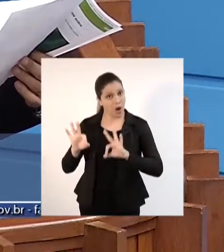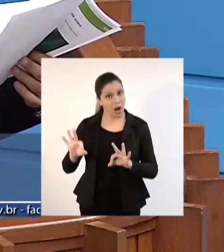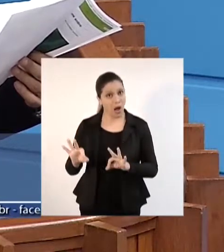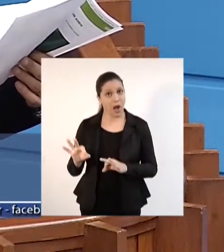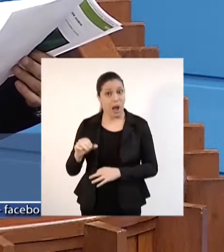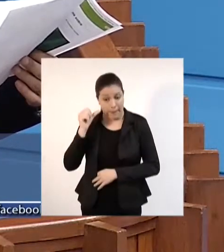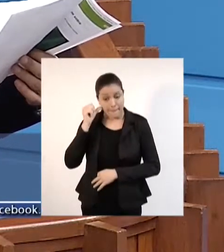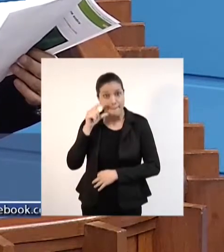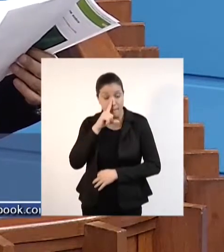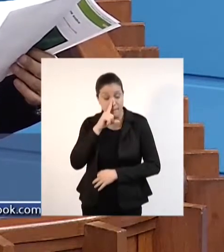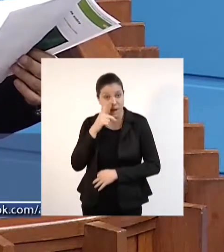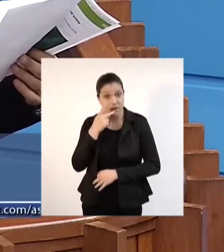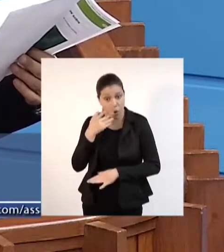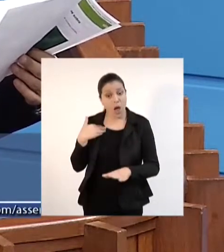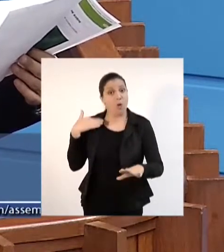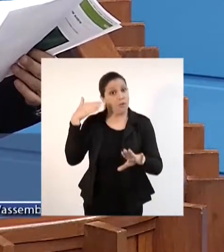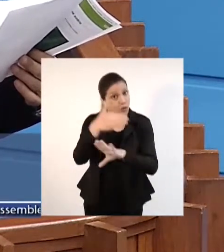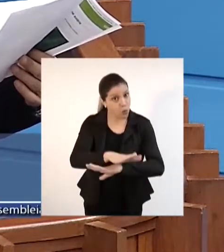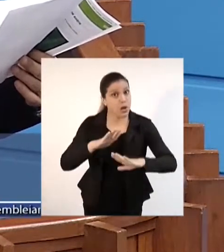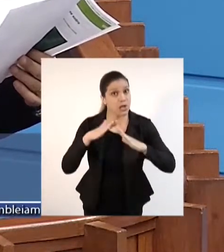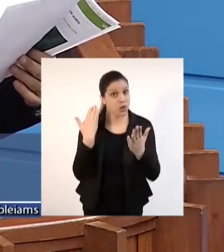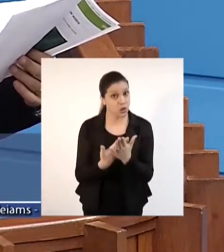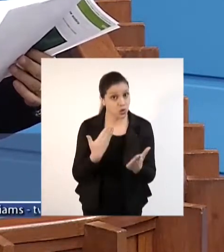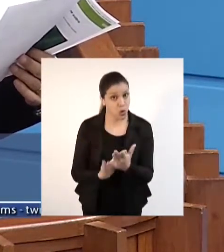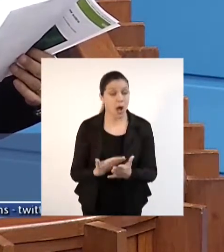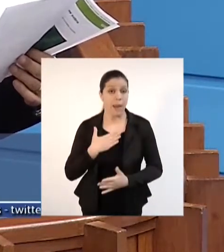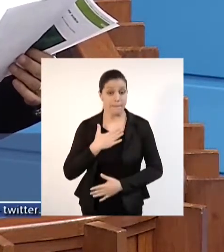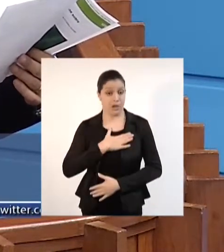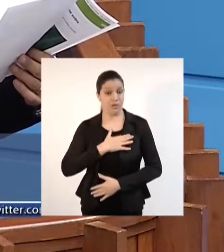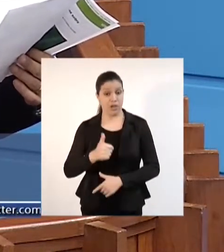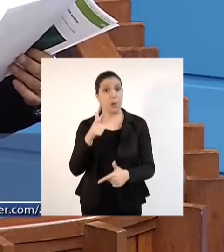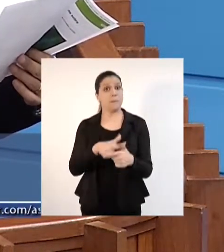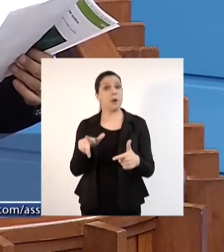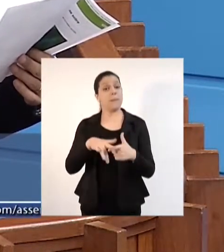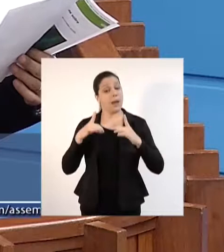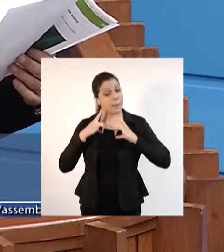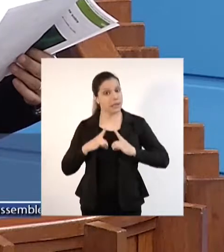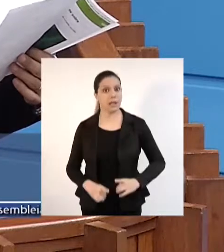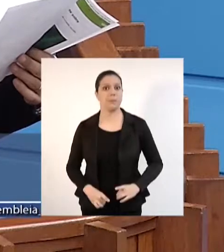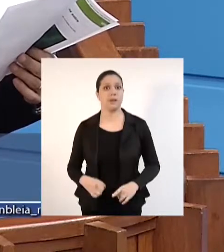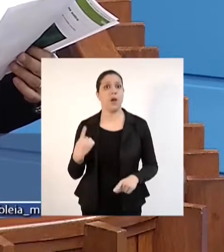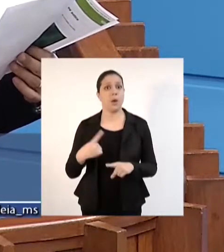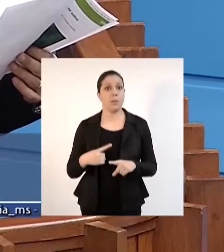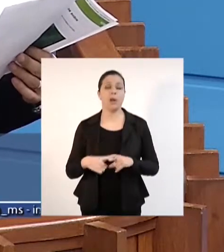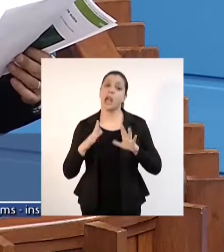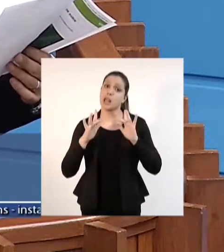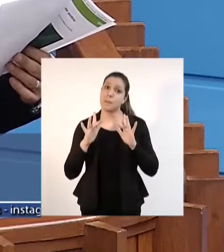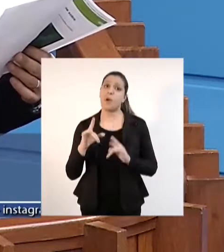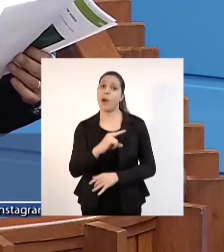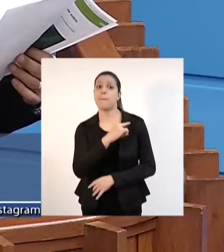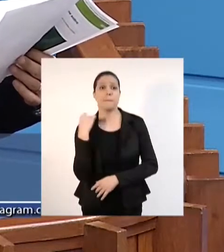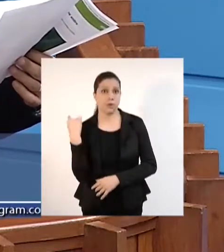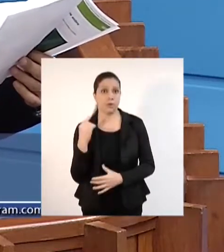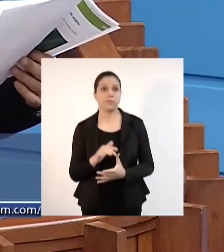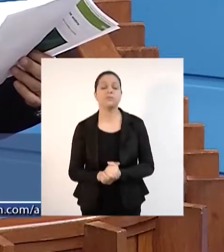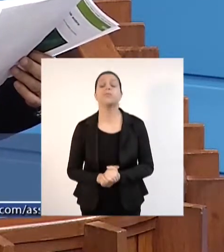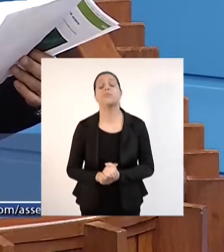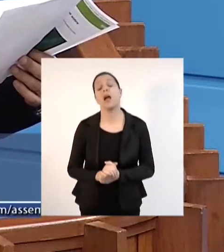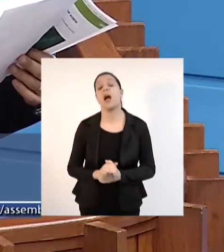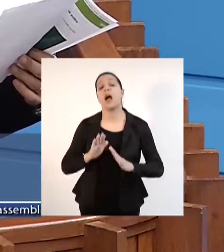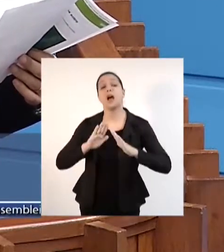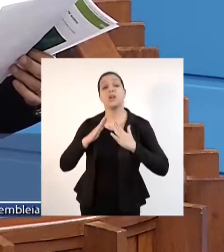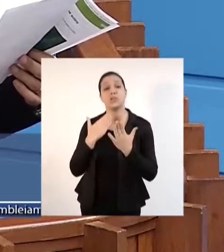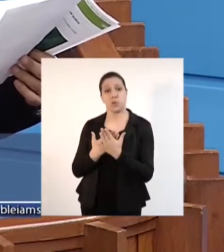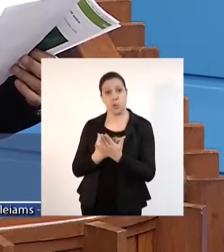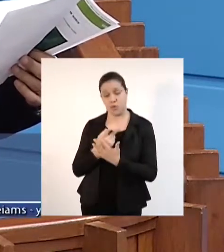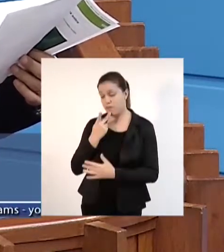problema de depressão, que tinha perdido a namorada. Então eu quero que vocês entendam que ele está com problema. Aí a escola falou,